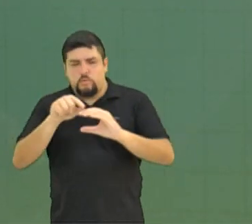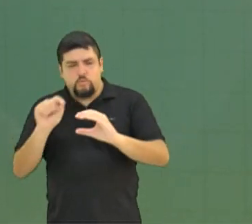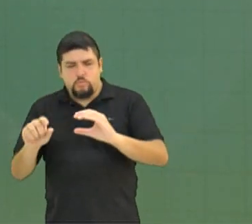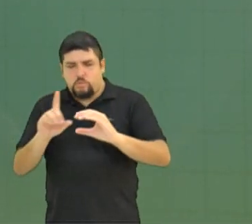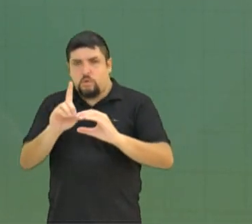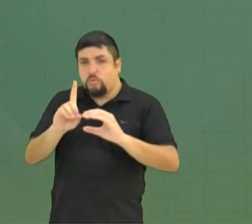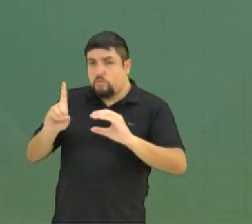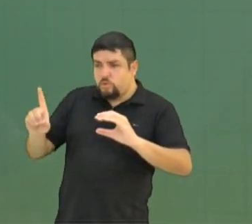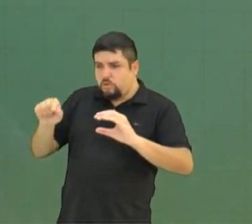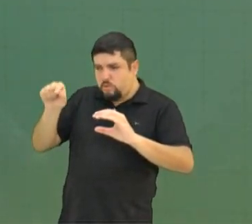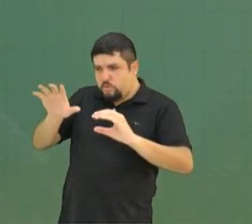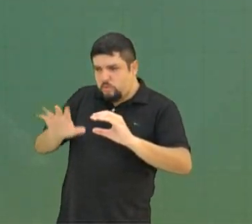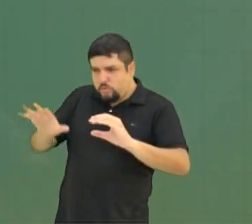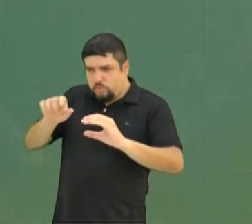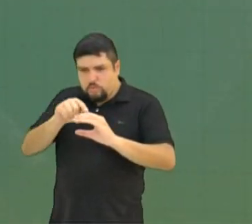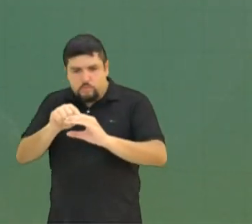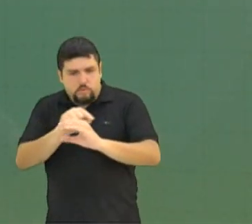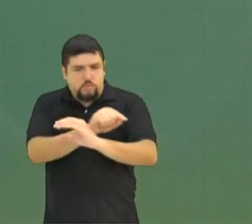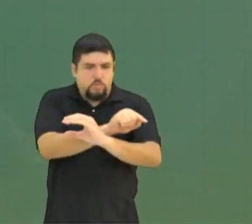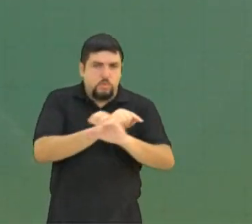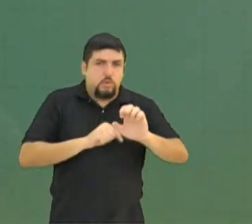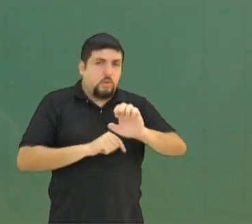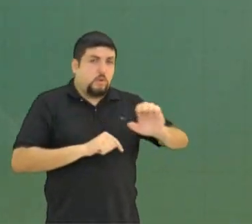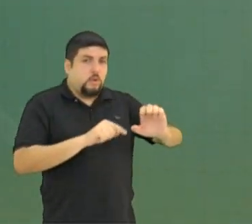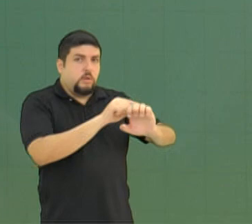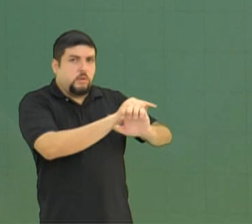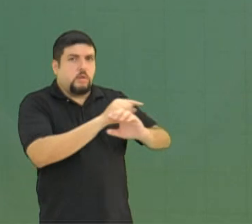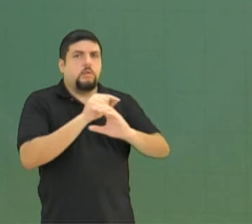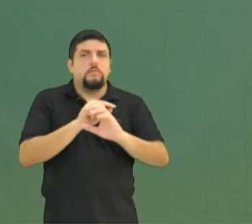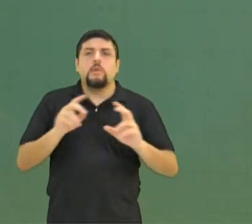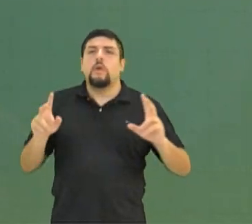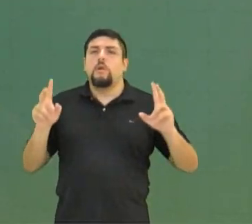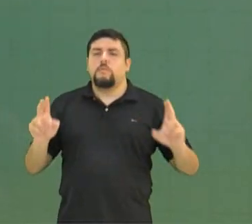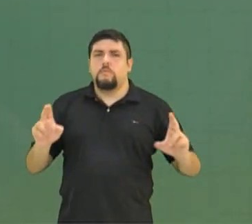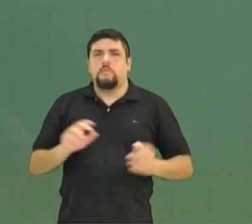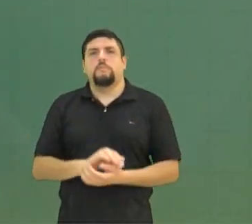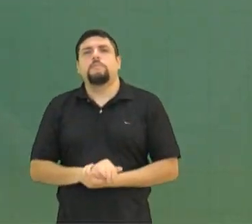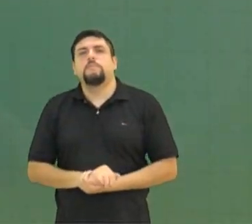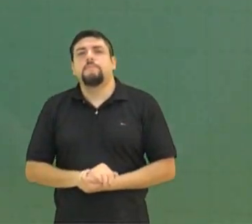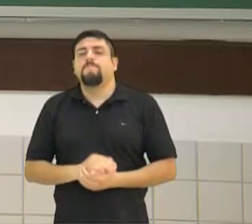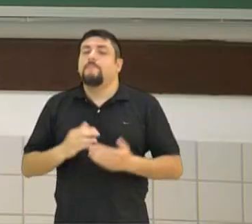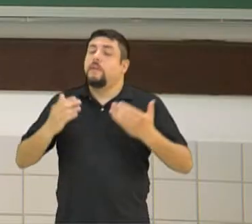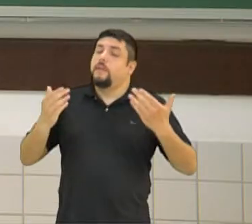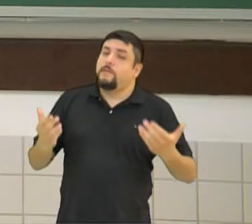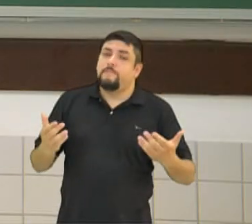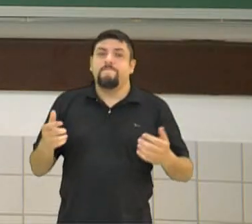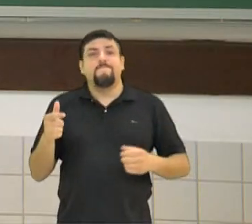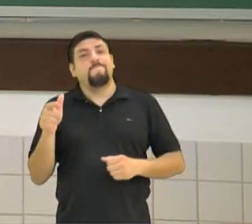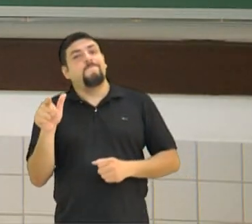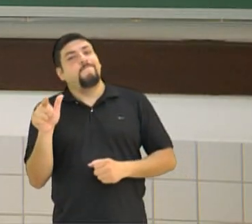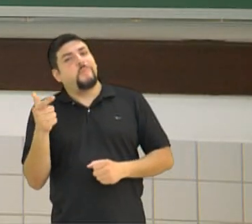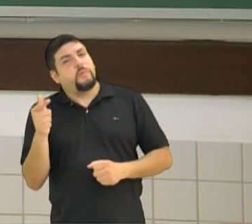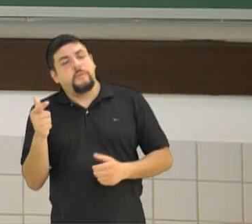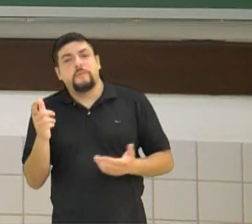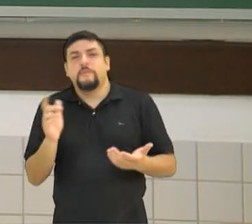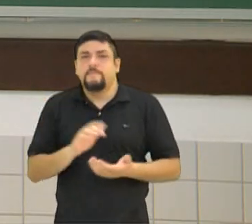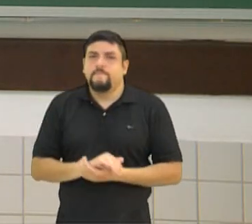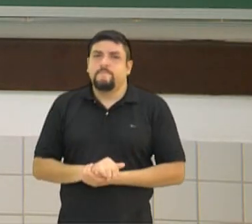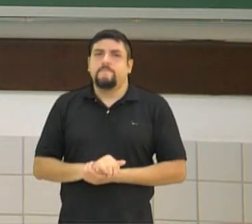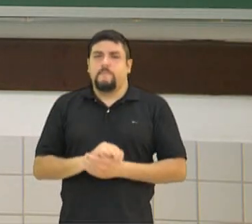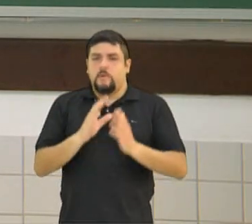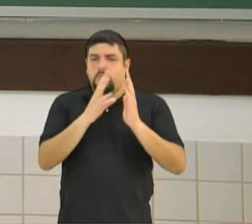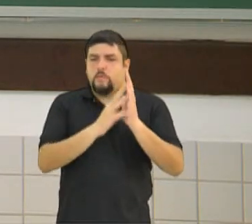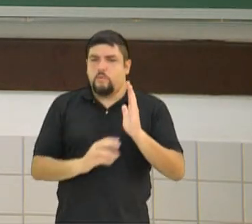direito é igual ao lado esquerdo, tá bom? Então, não existe